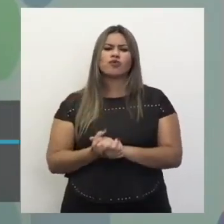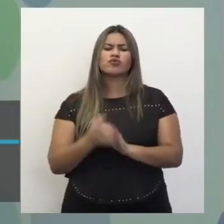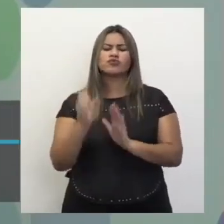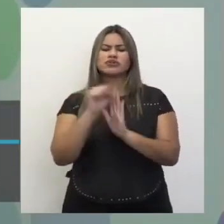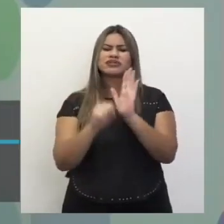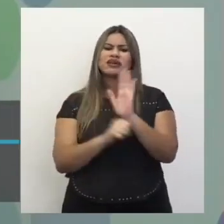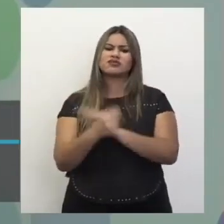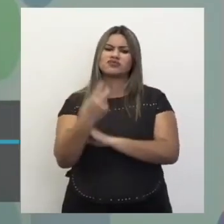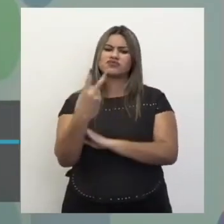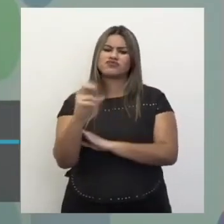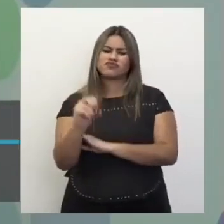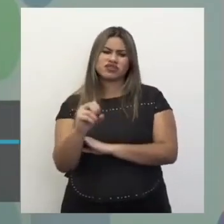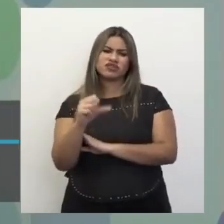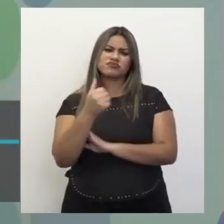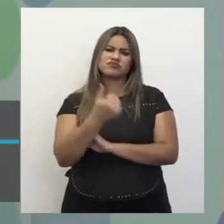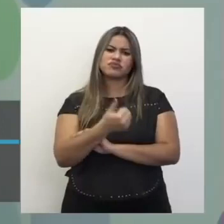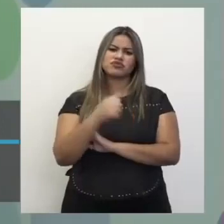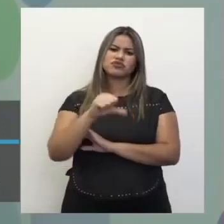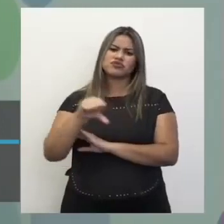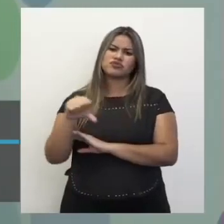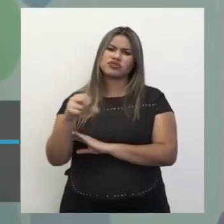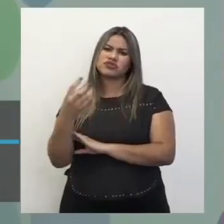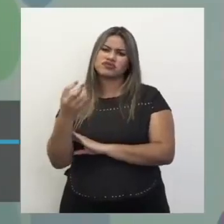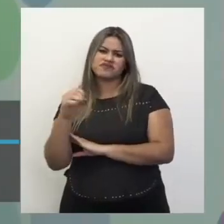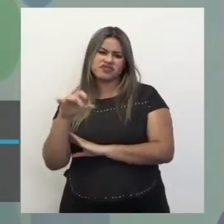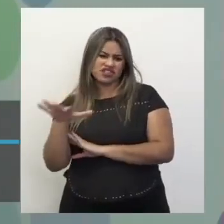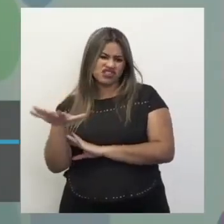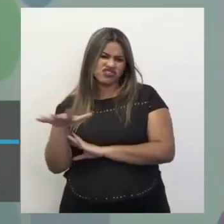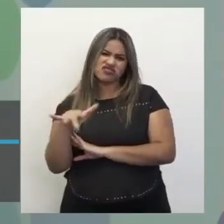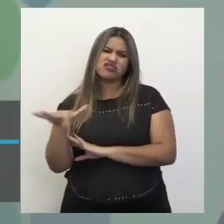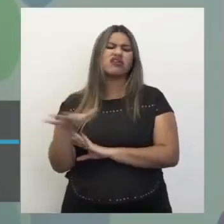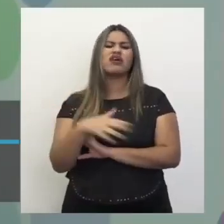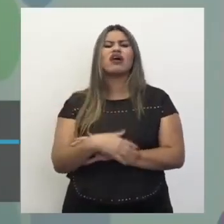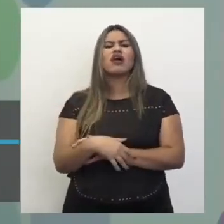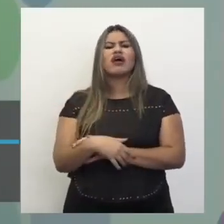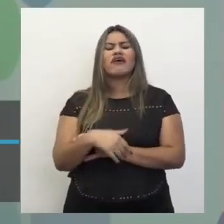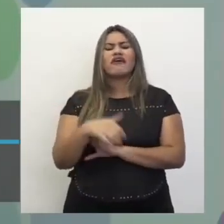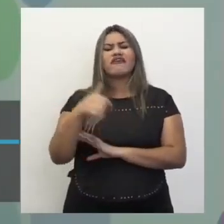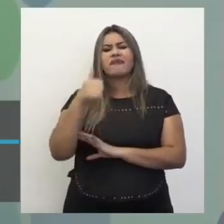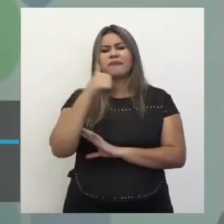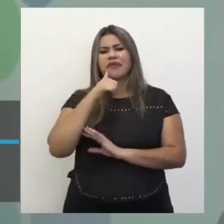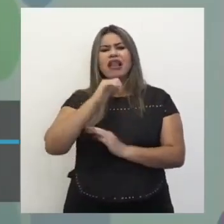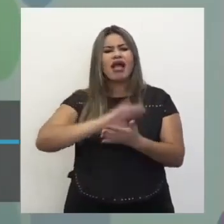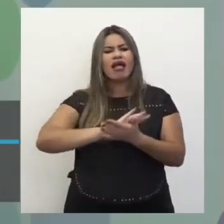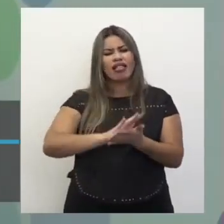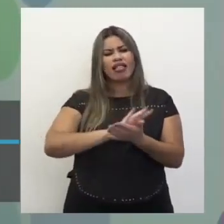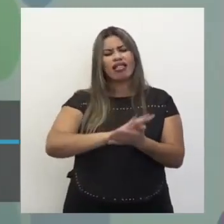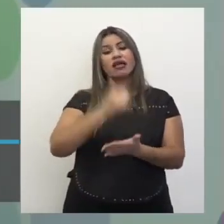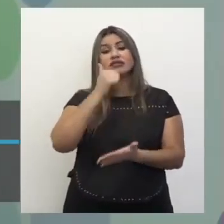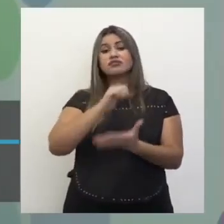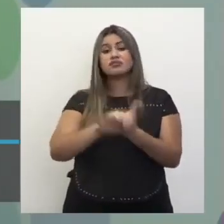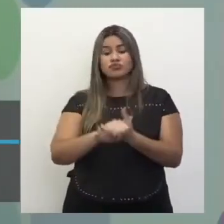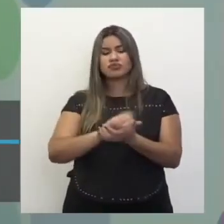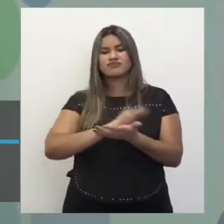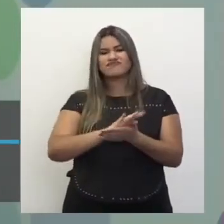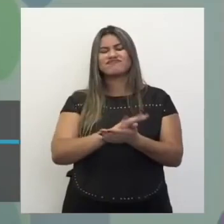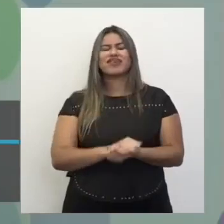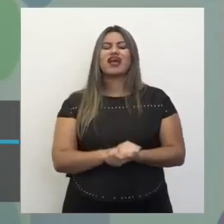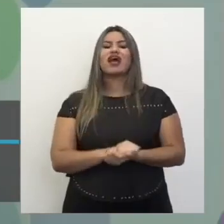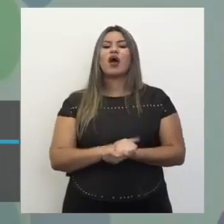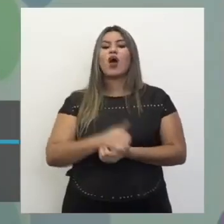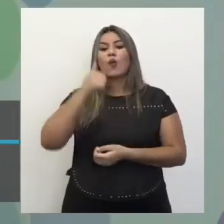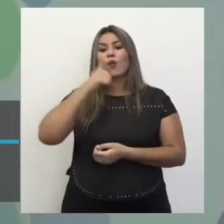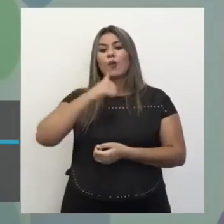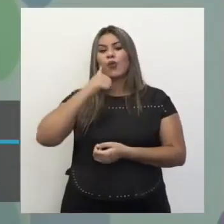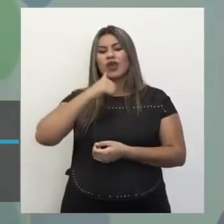século XX, nos anos 1920 e poucos, com aquele decálogo da esposa. A gente viu qual que era a visão que se tinha da mulher já dentro